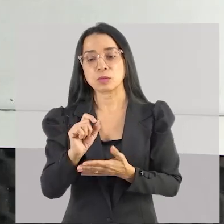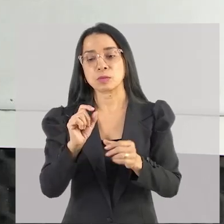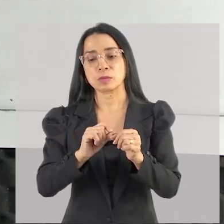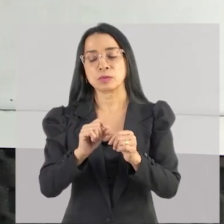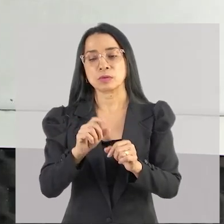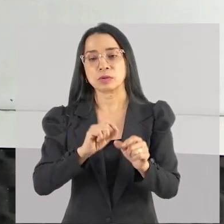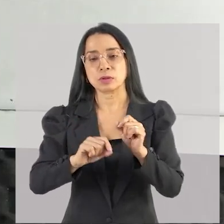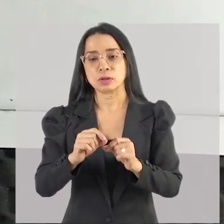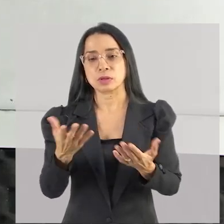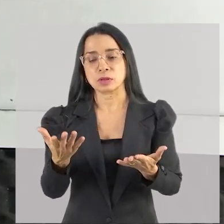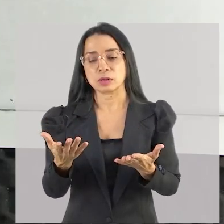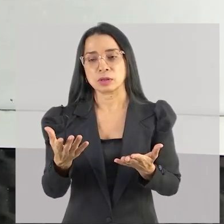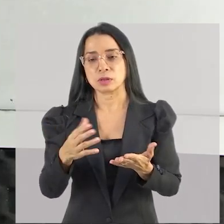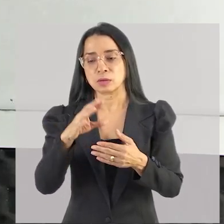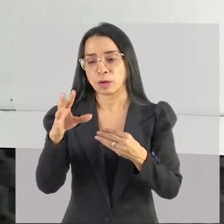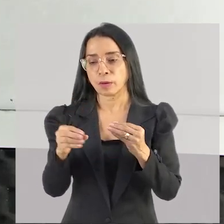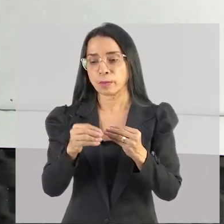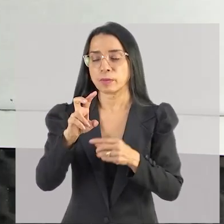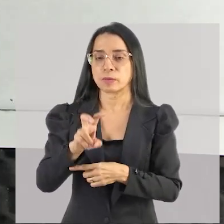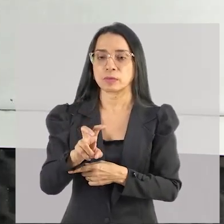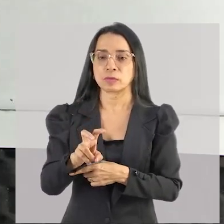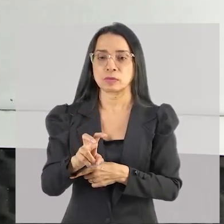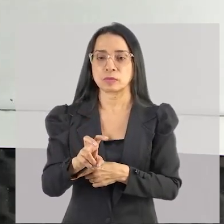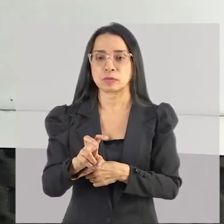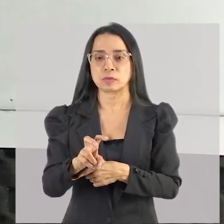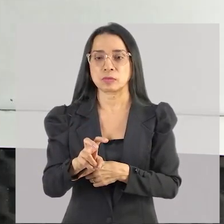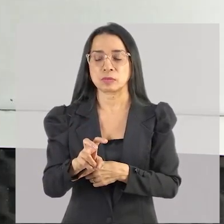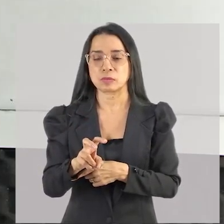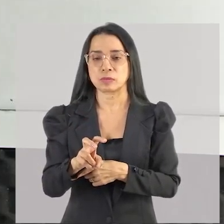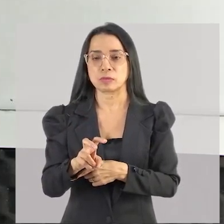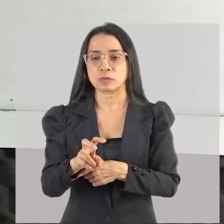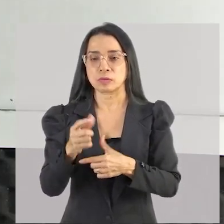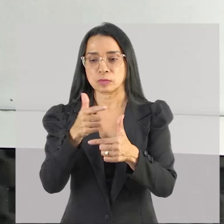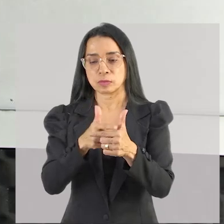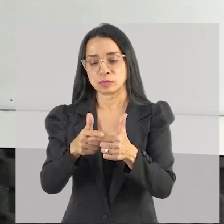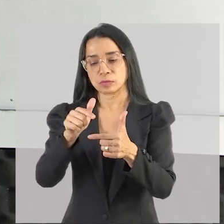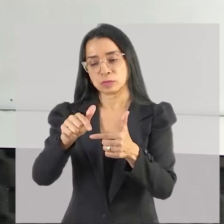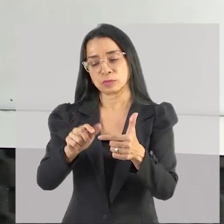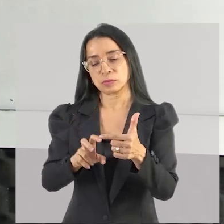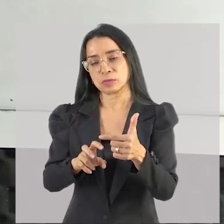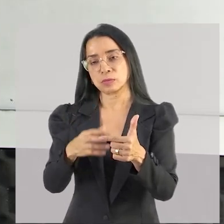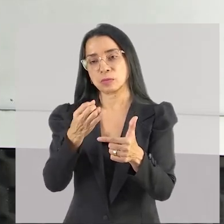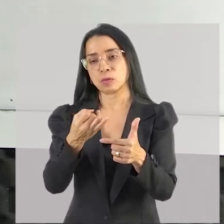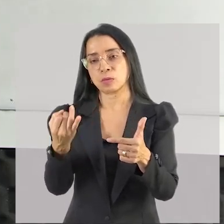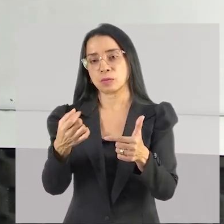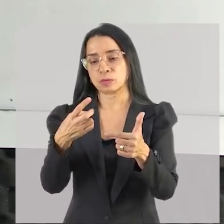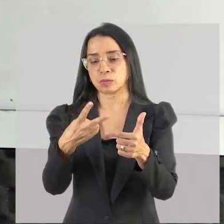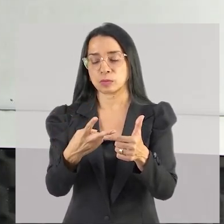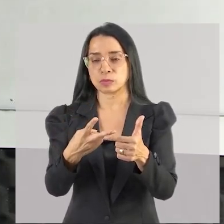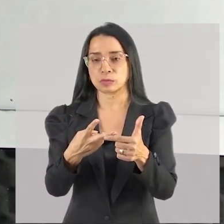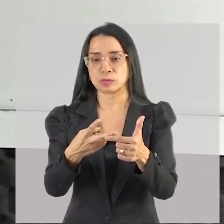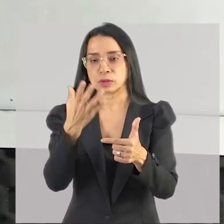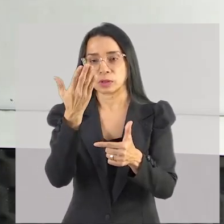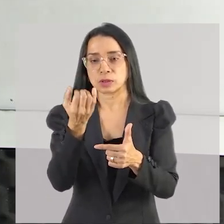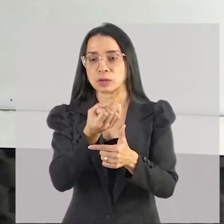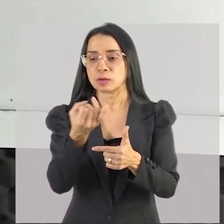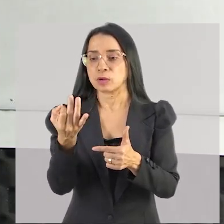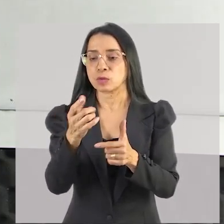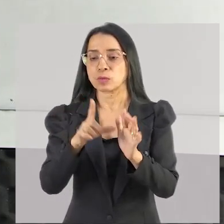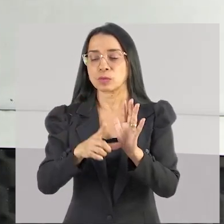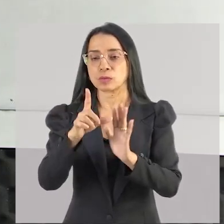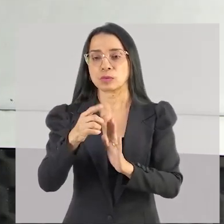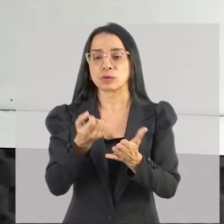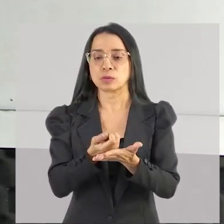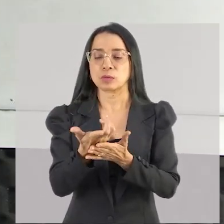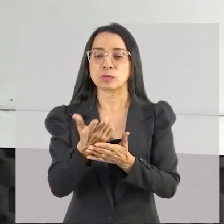que eu vou fazer? Eu vou pegar esses 5 e eu vou dividir por quanto? Por 2, para saber quantos litros